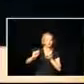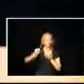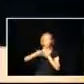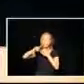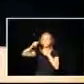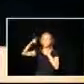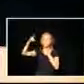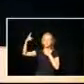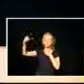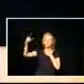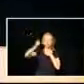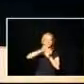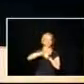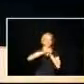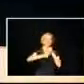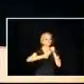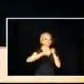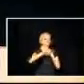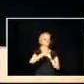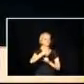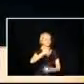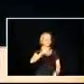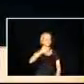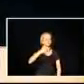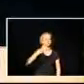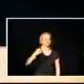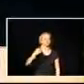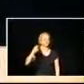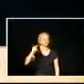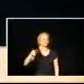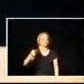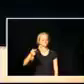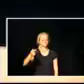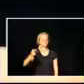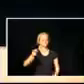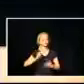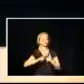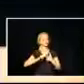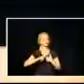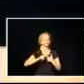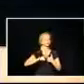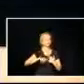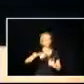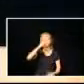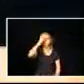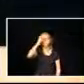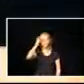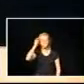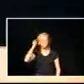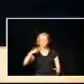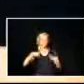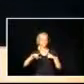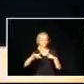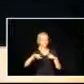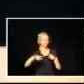né? Então, realmente, os funcionários não podem ser penalizados por uma má